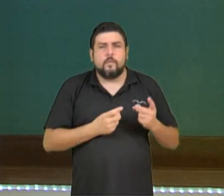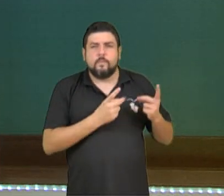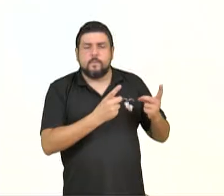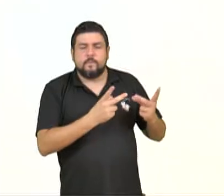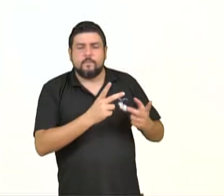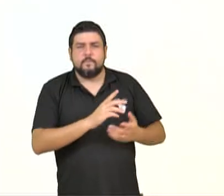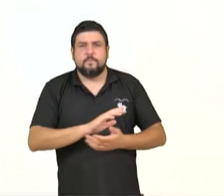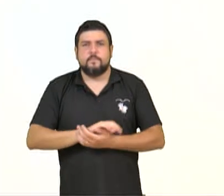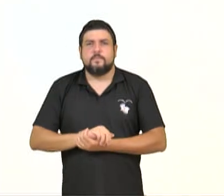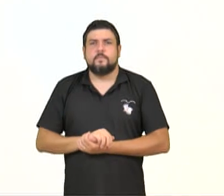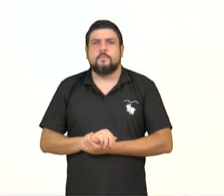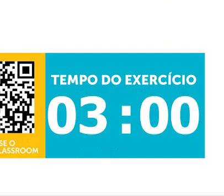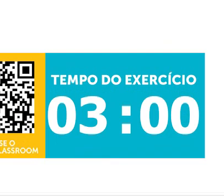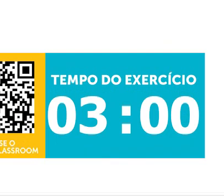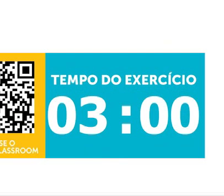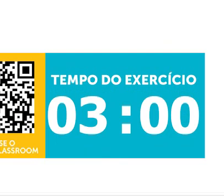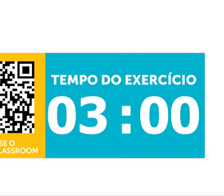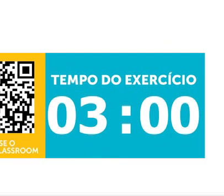Voltamos já já.